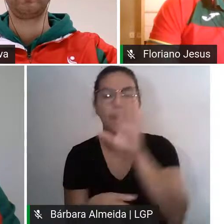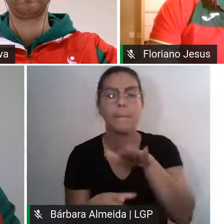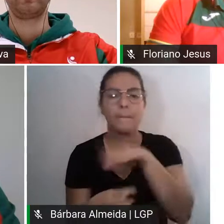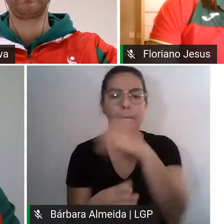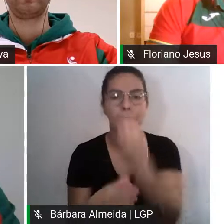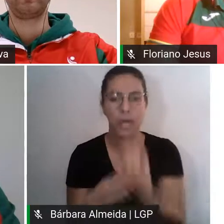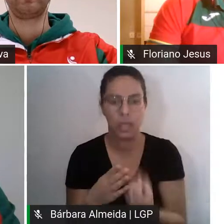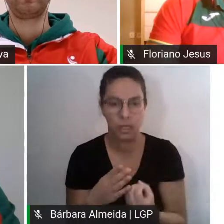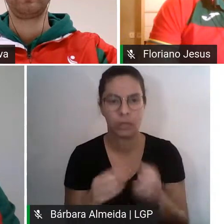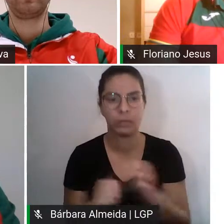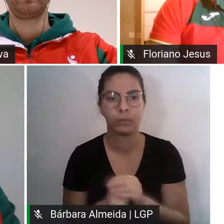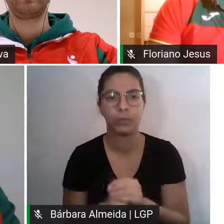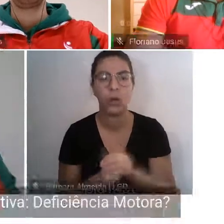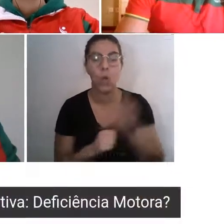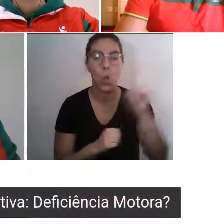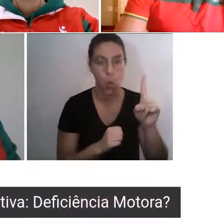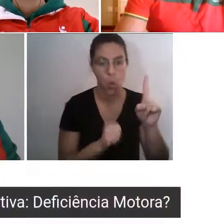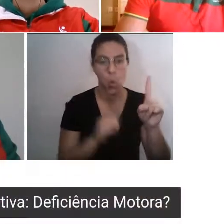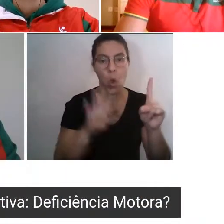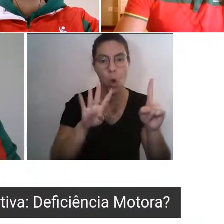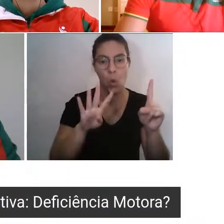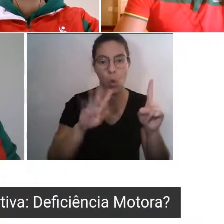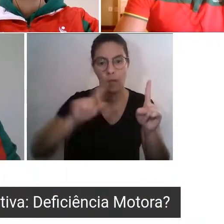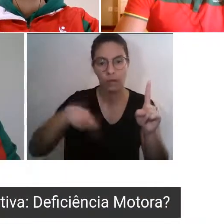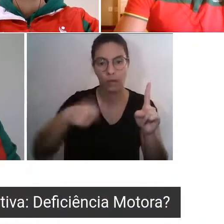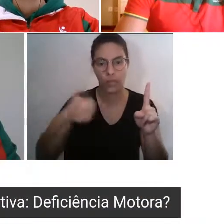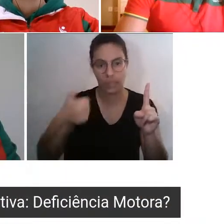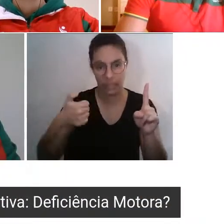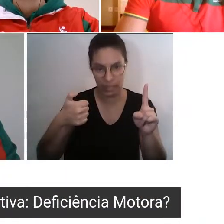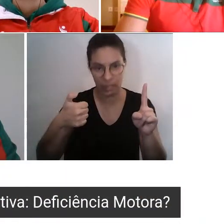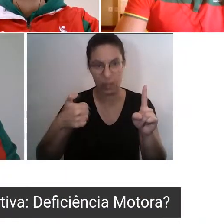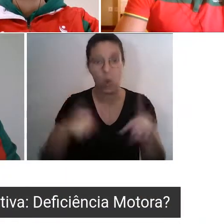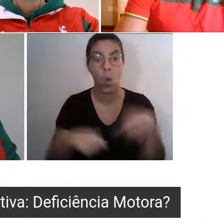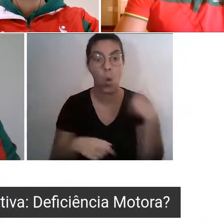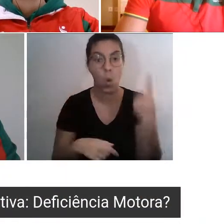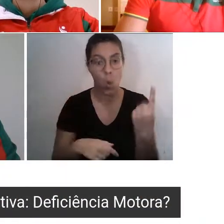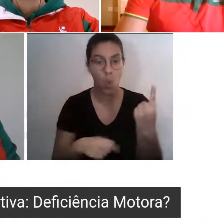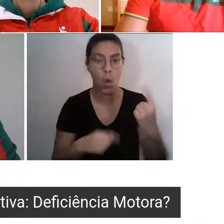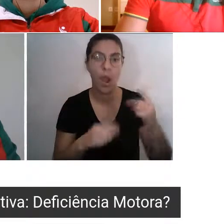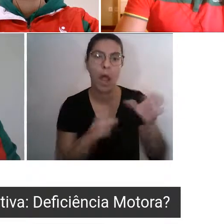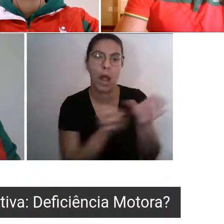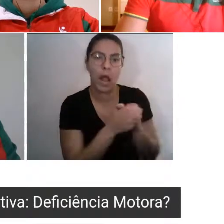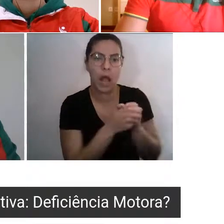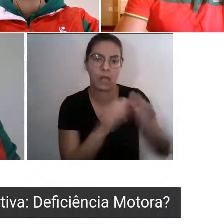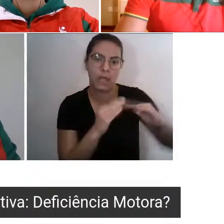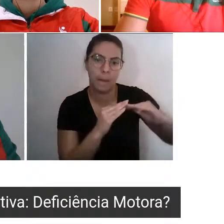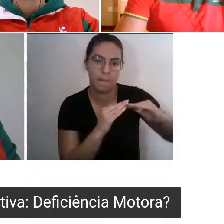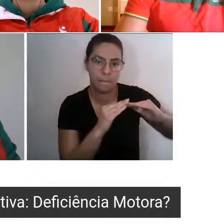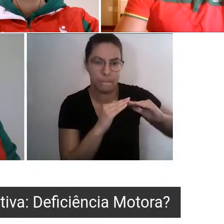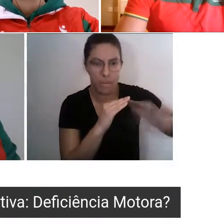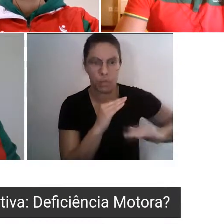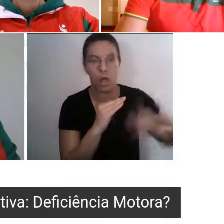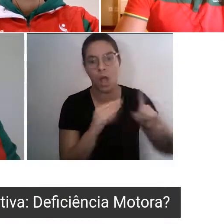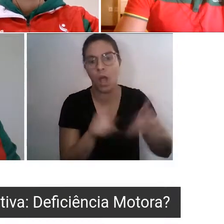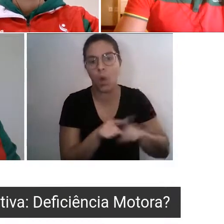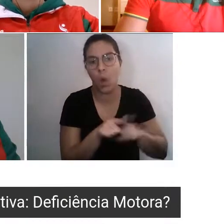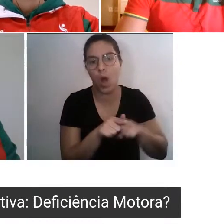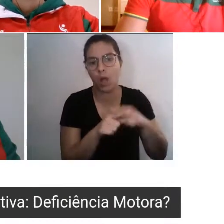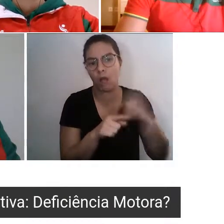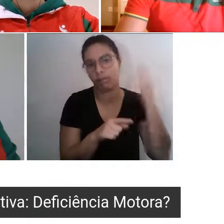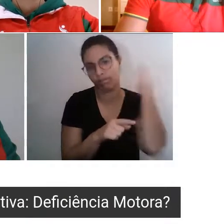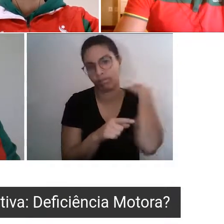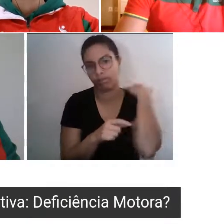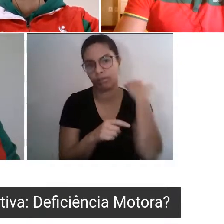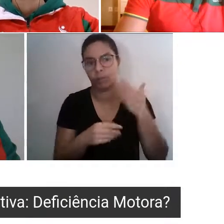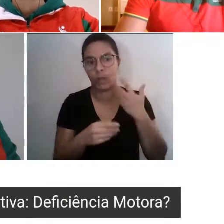é desde 1 a 4,5, sendo que o jogador 1 é a classe mais baixa, é a lesão vertebromedular mais alta, praticamente o